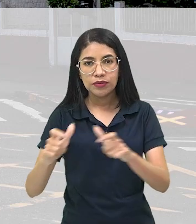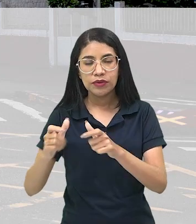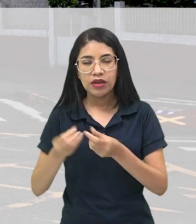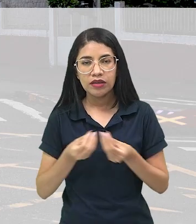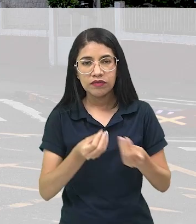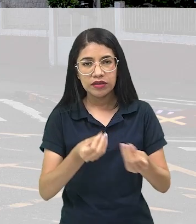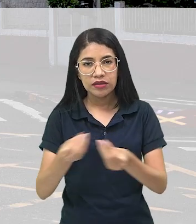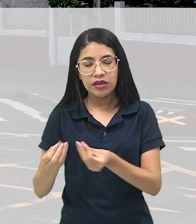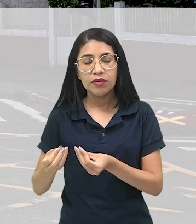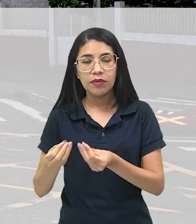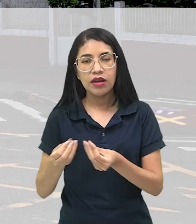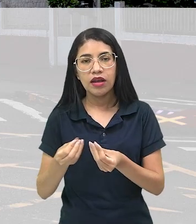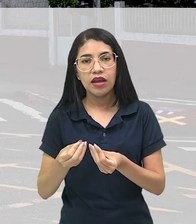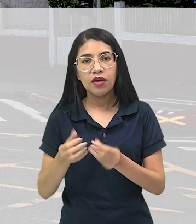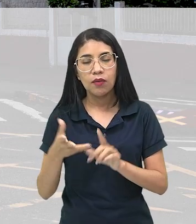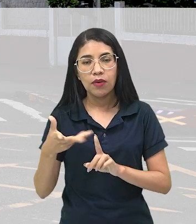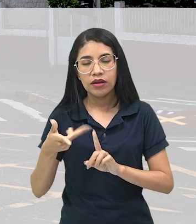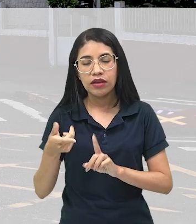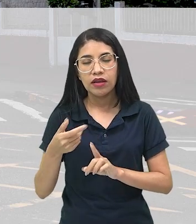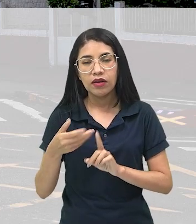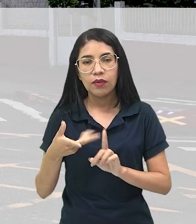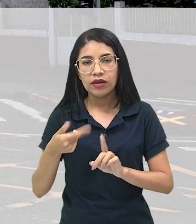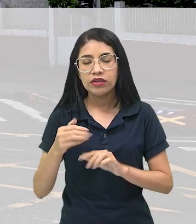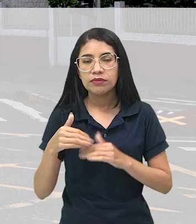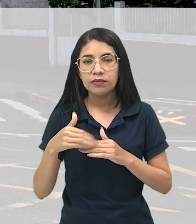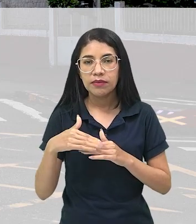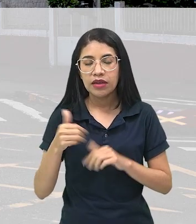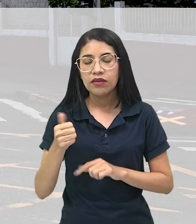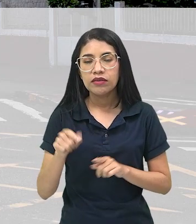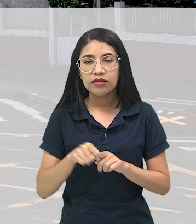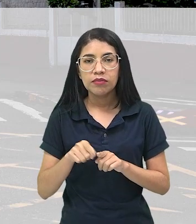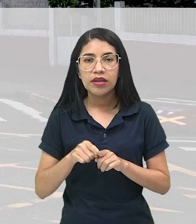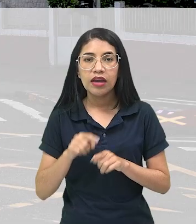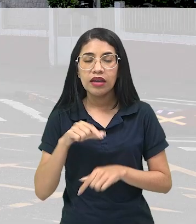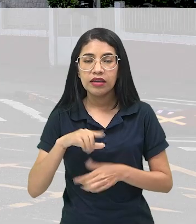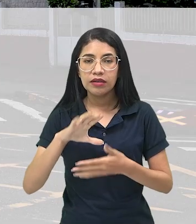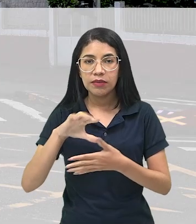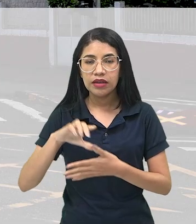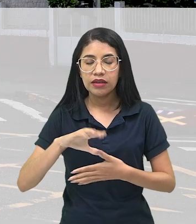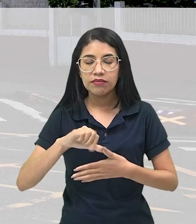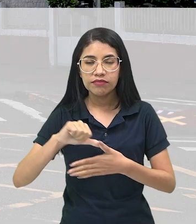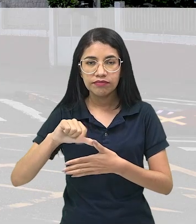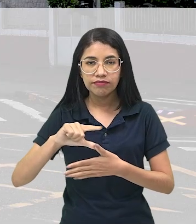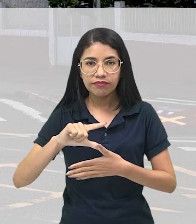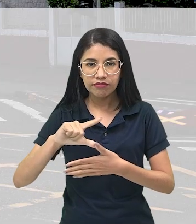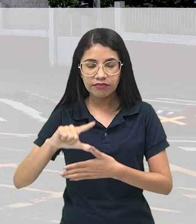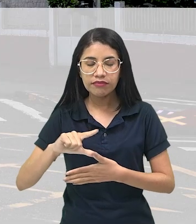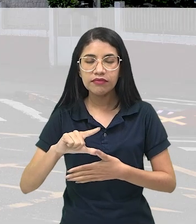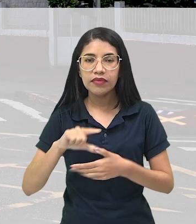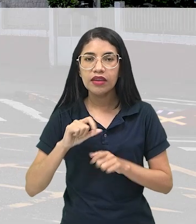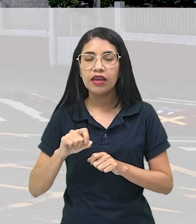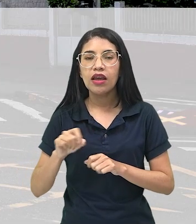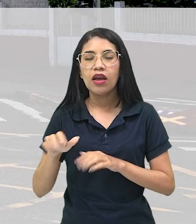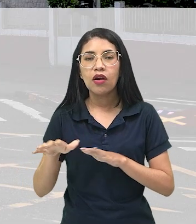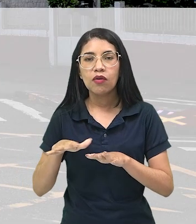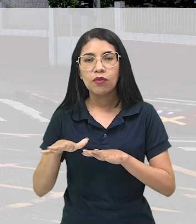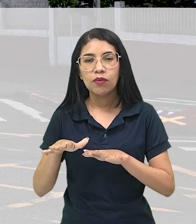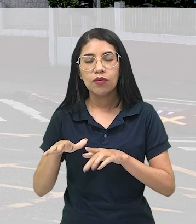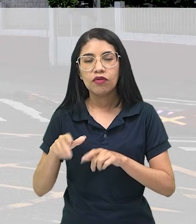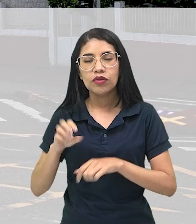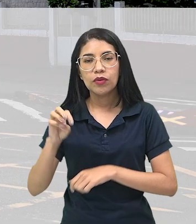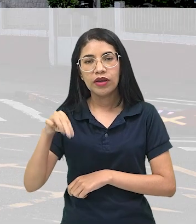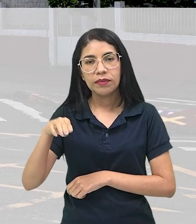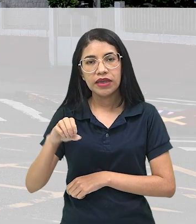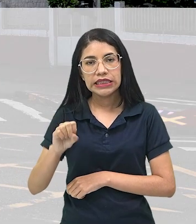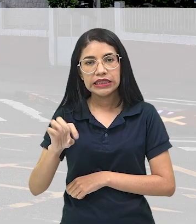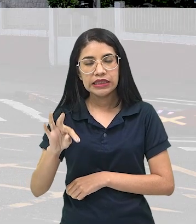melhor qualidade. Enfim, na América Latina, um dos movimentos mais importantes é o movimento dos trabalhadores rurais sem terra. A gente vai falar sobre